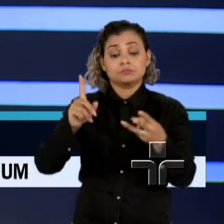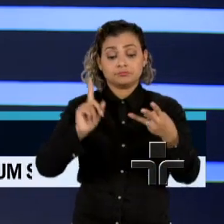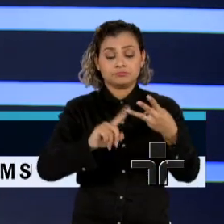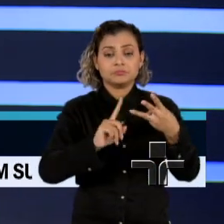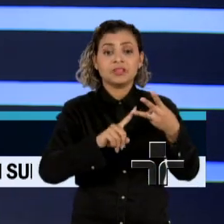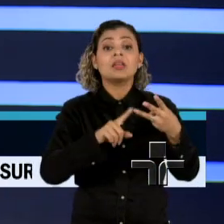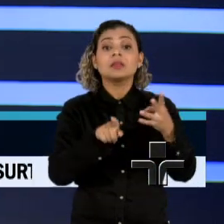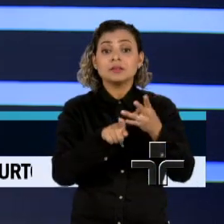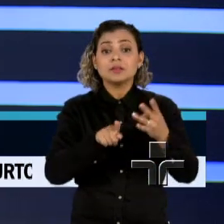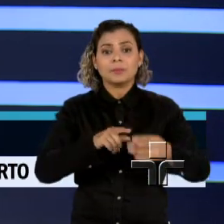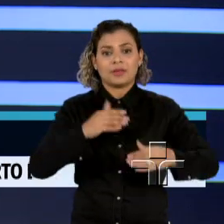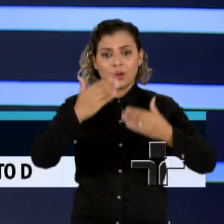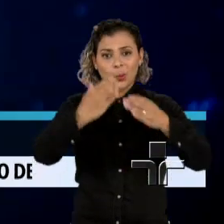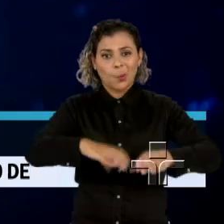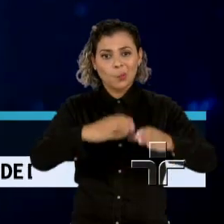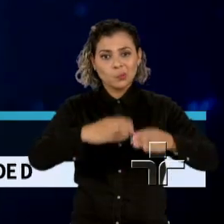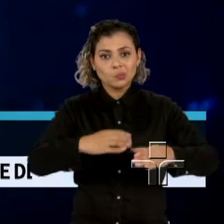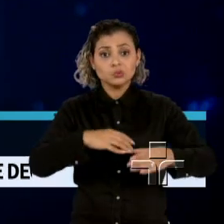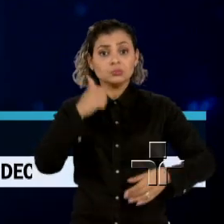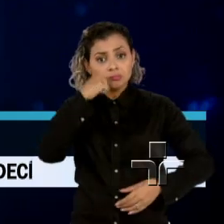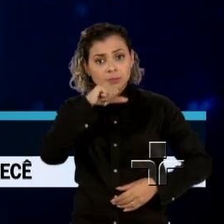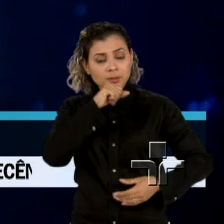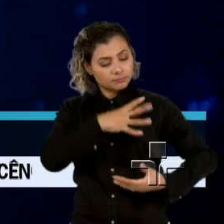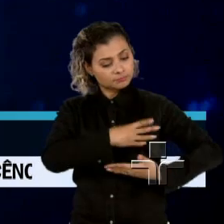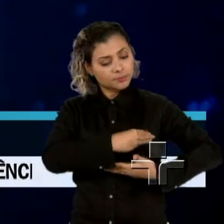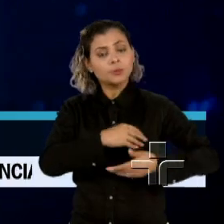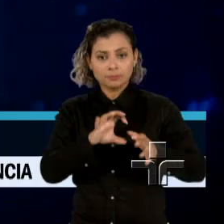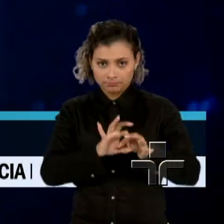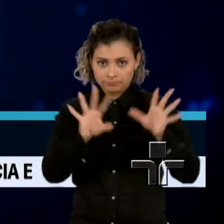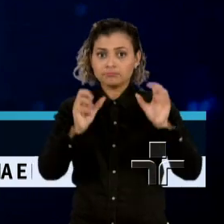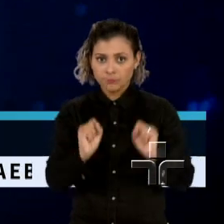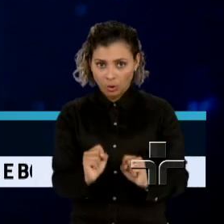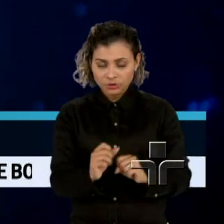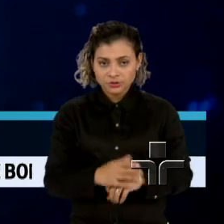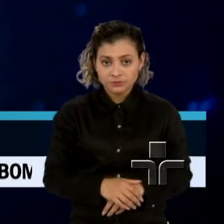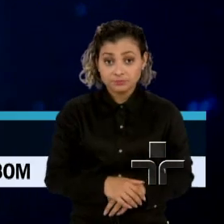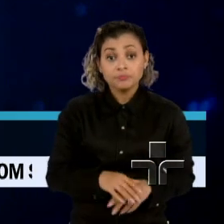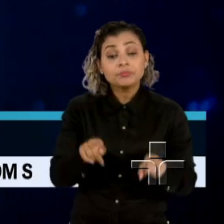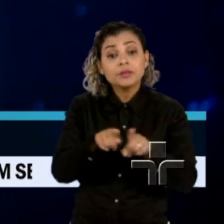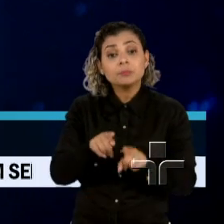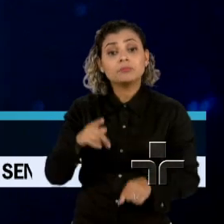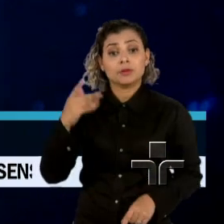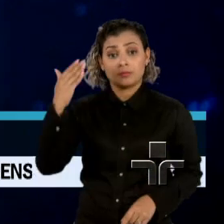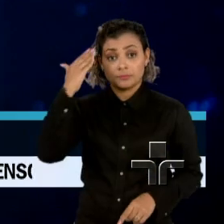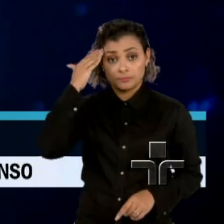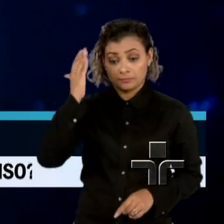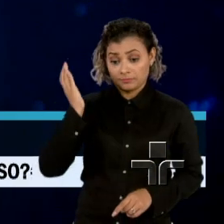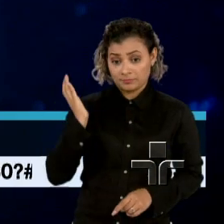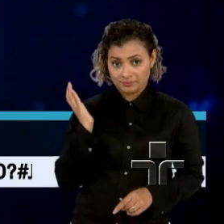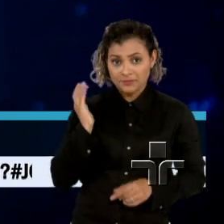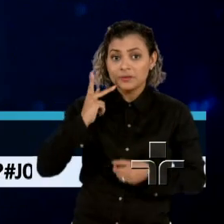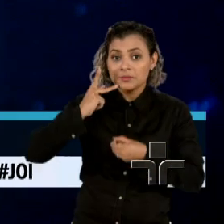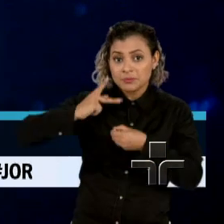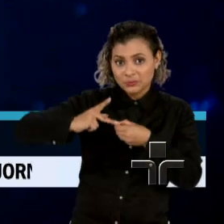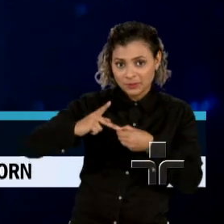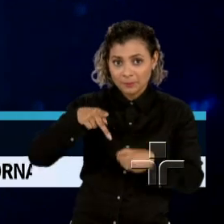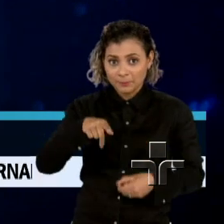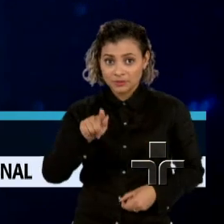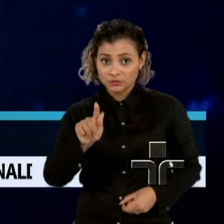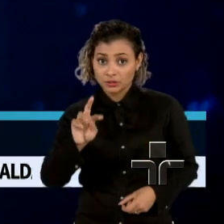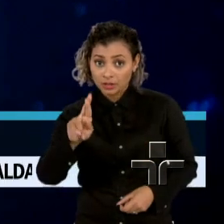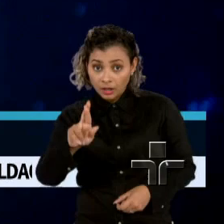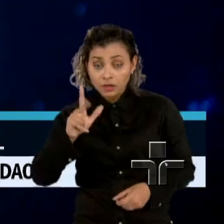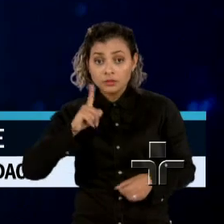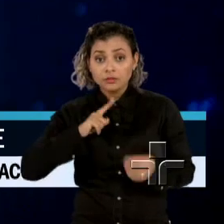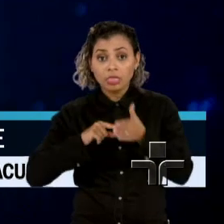durante concursos públicos. Em seu último dia, à frente da Procuradoria-Geral da República, Raquel Dodge apresentou denúncia